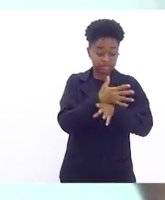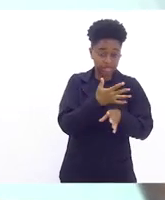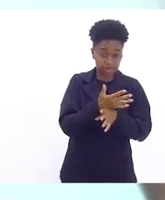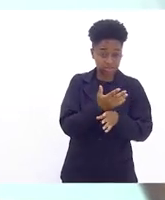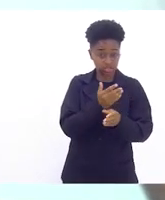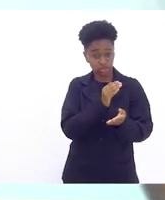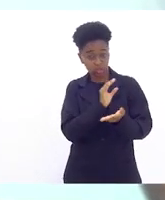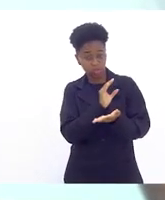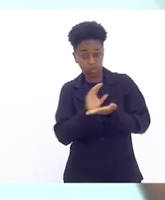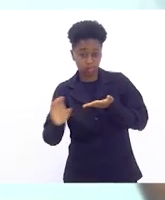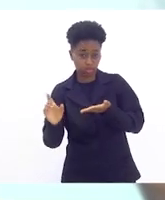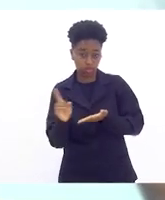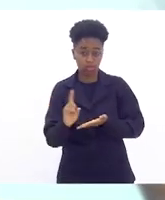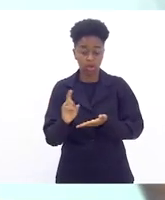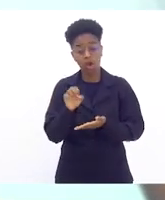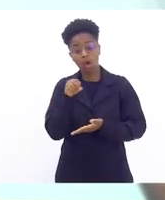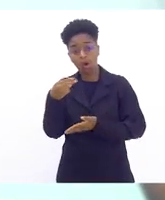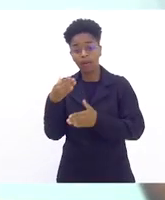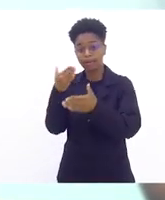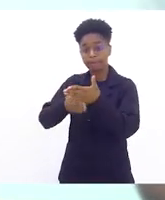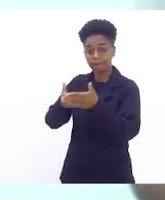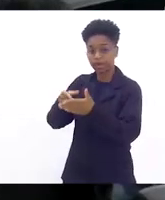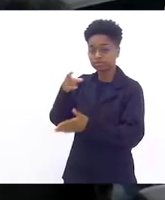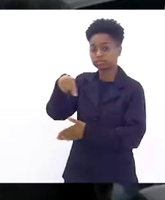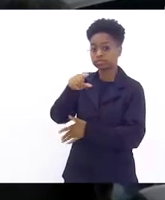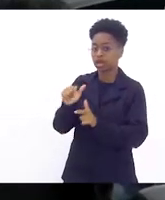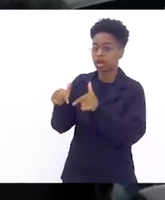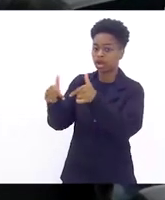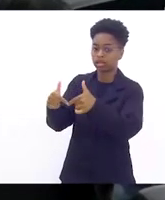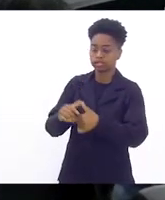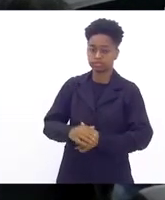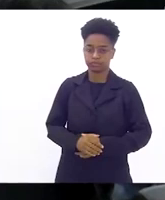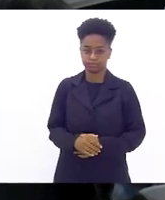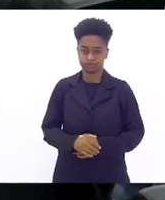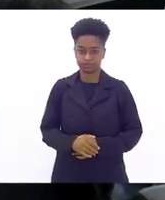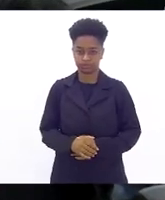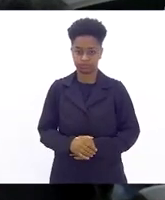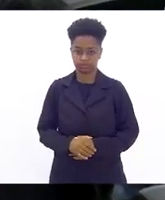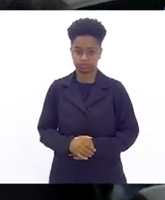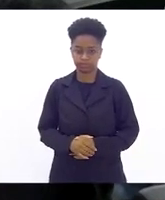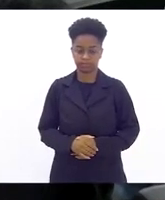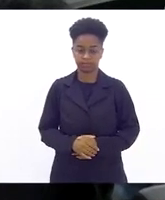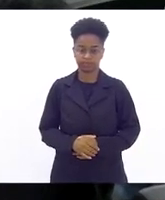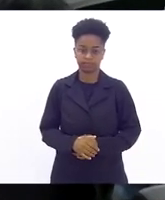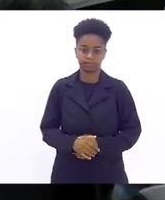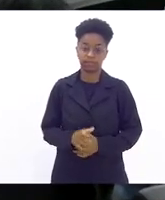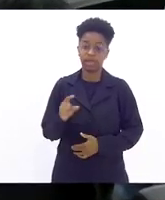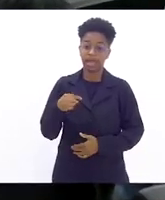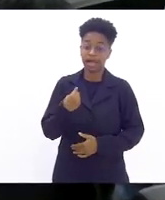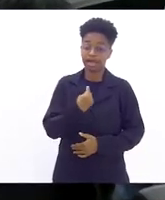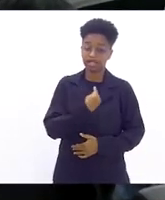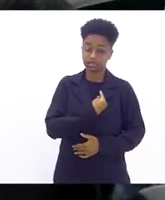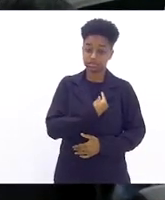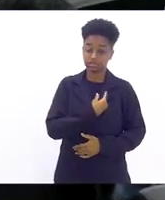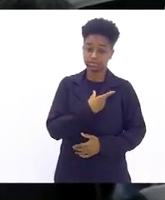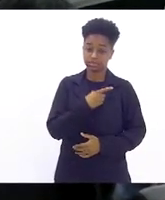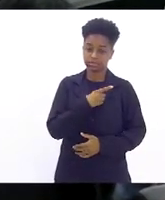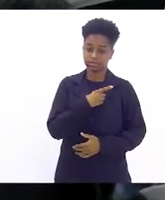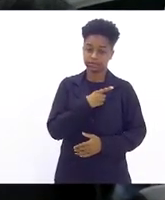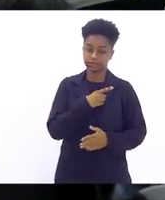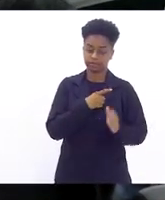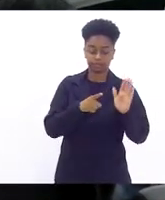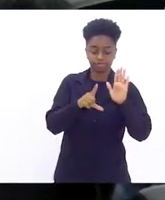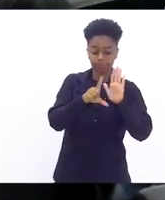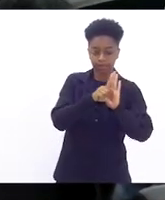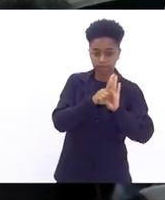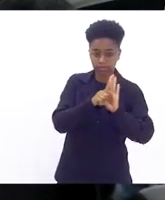gastar também pede que vocês façam a gente é legislação a gestão